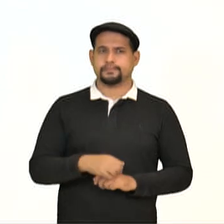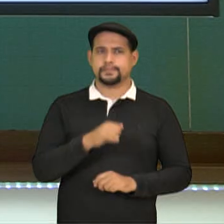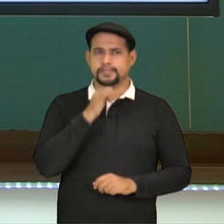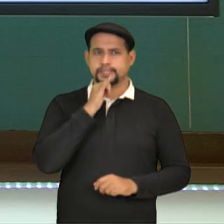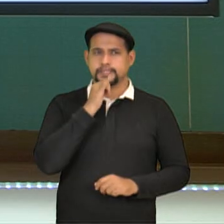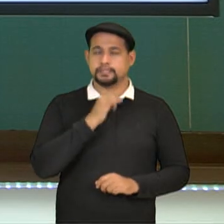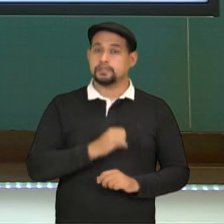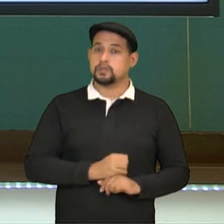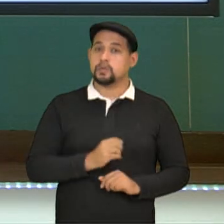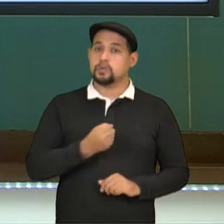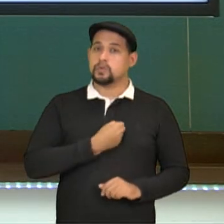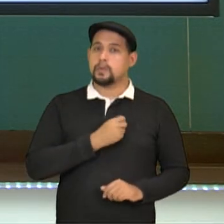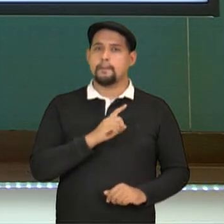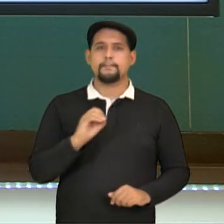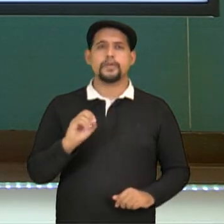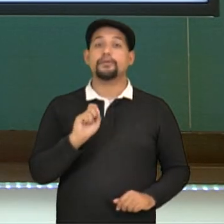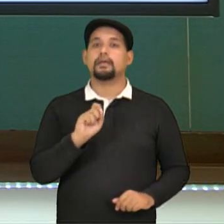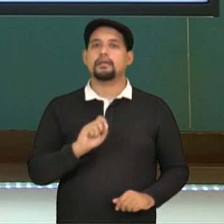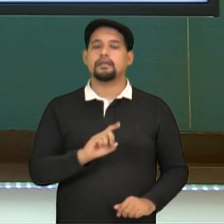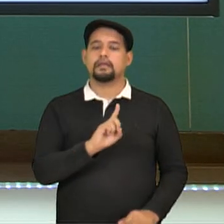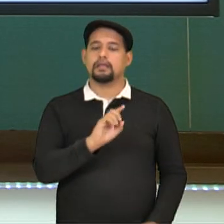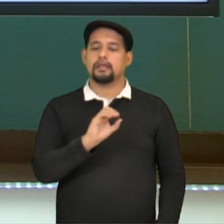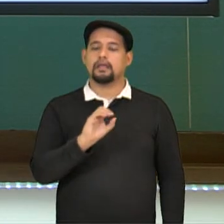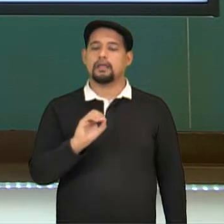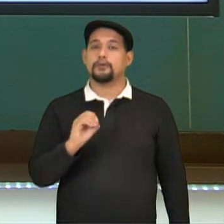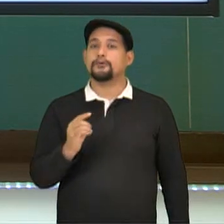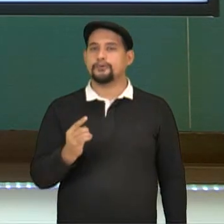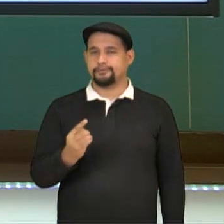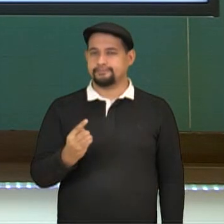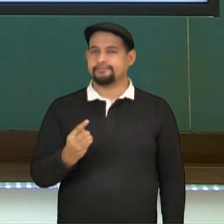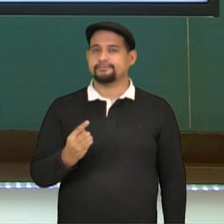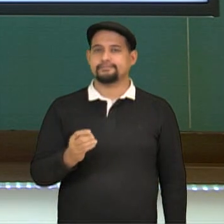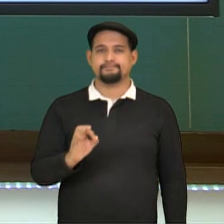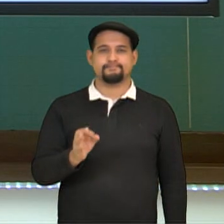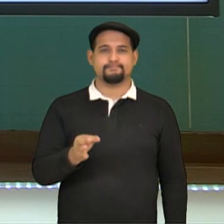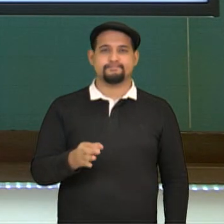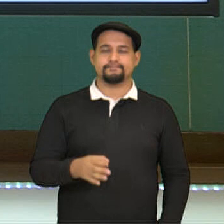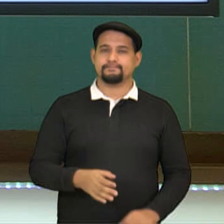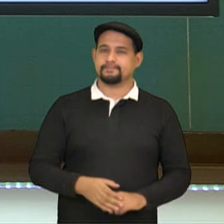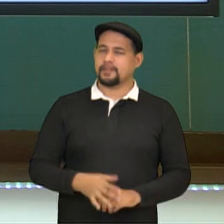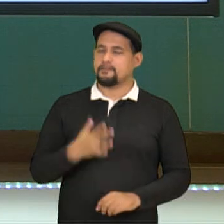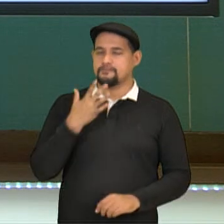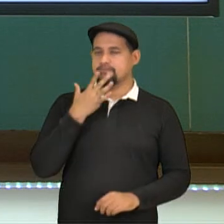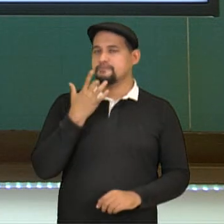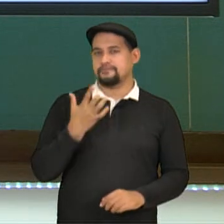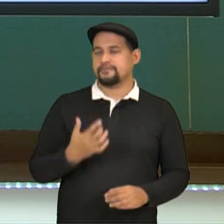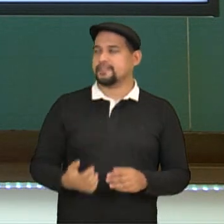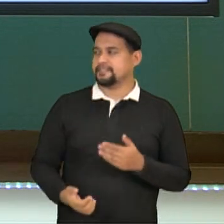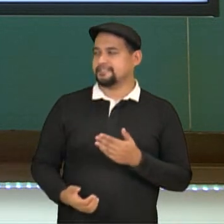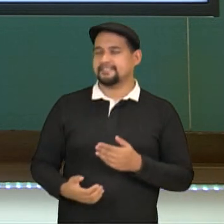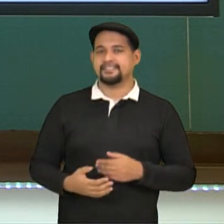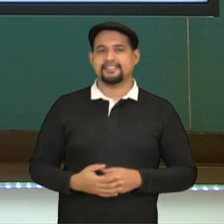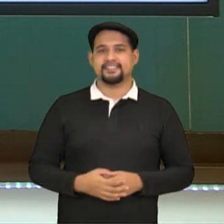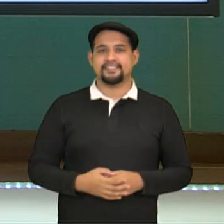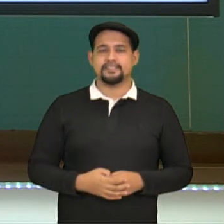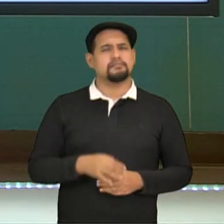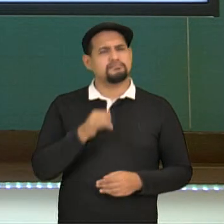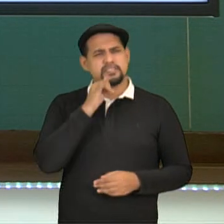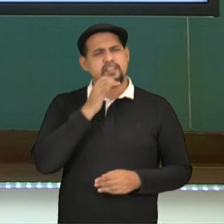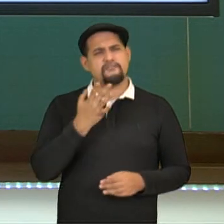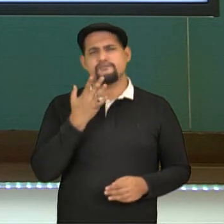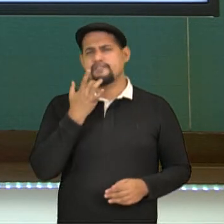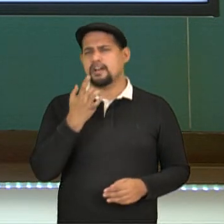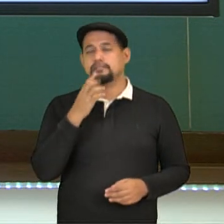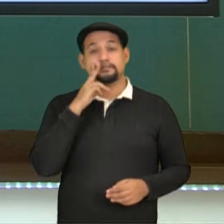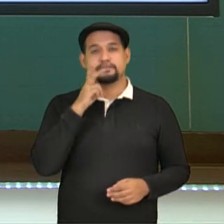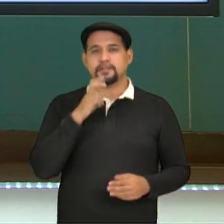o sucessor de 1000 vai ser quem? 1001, certo? Bem facinho, né? Bom, se tá facinho,